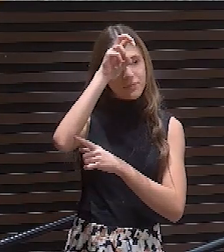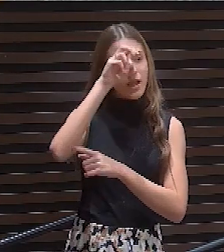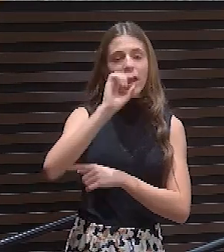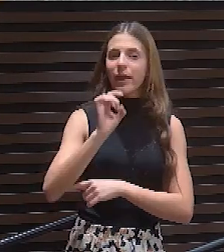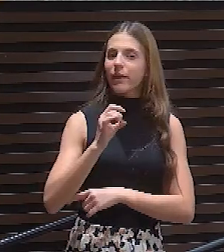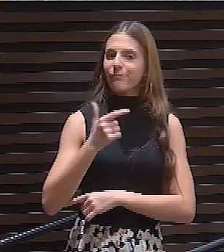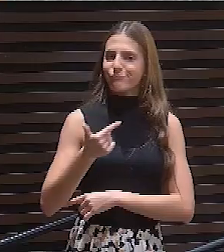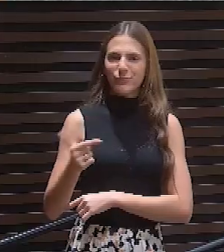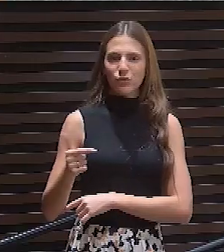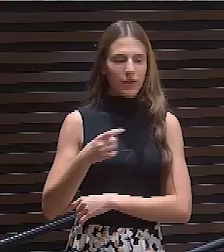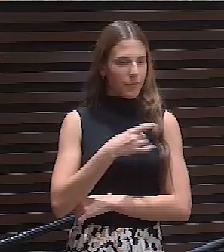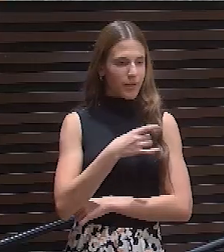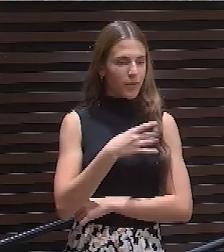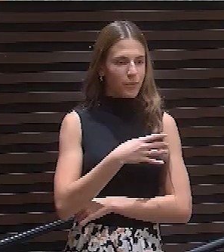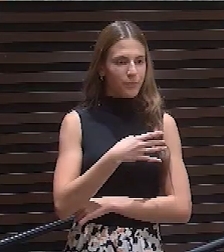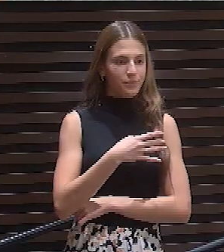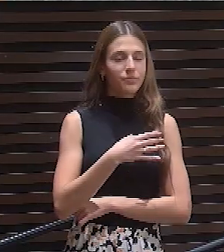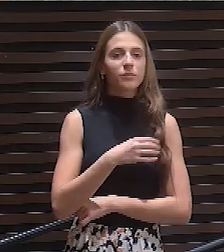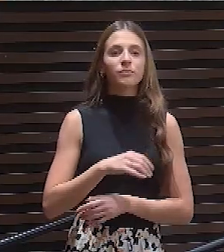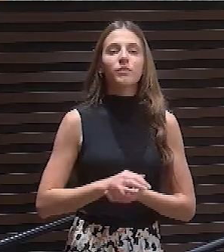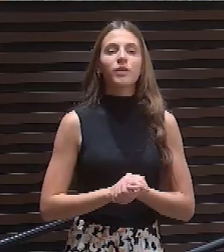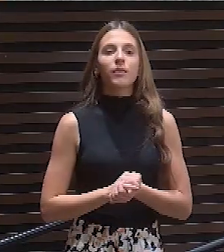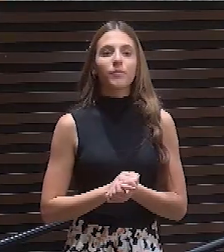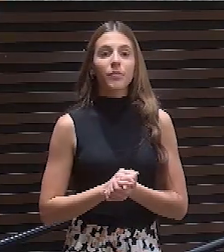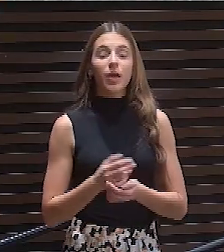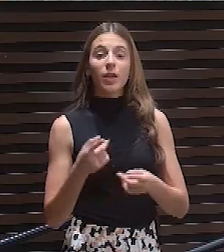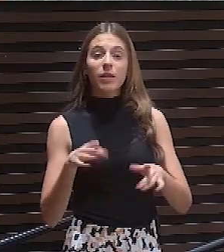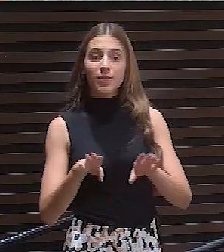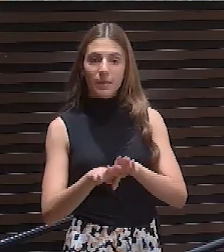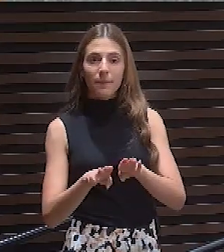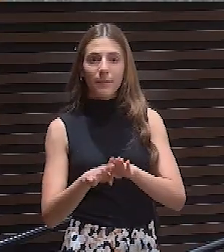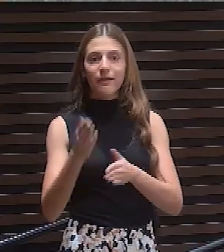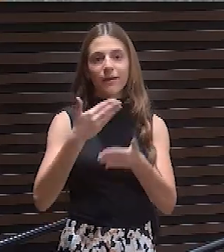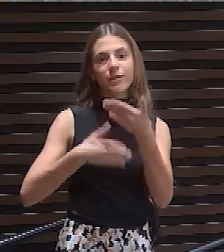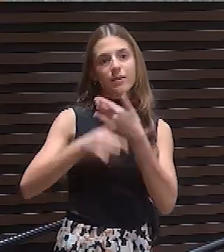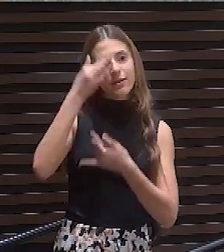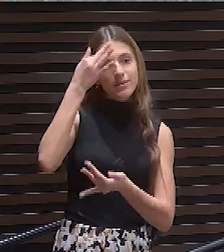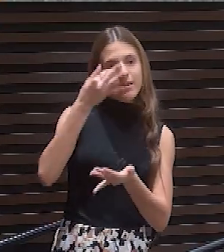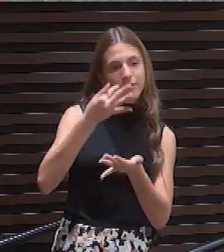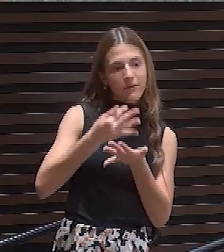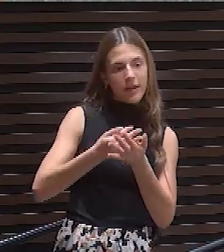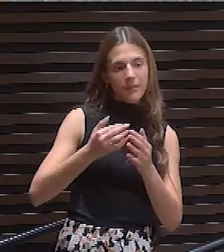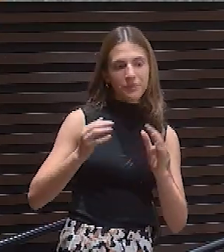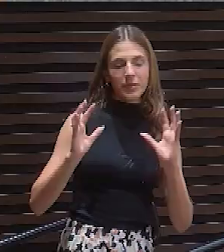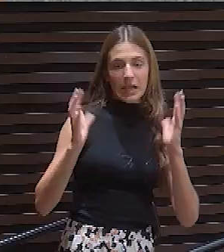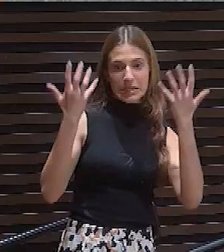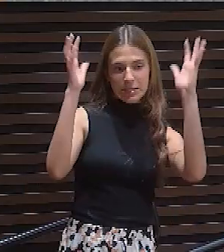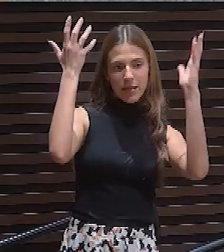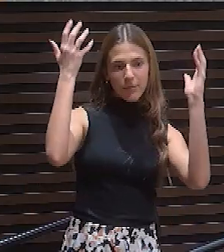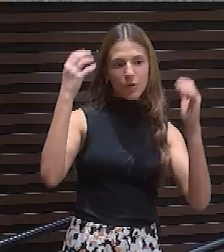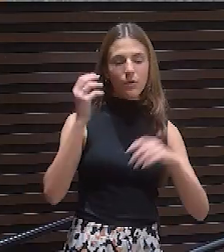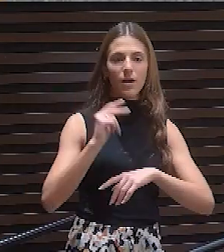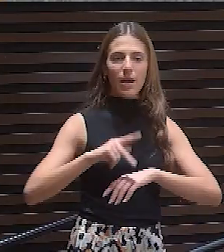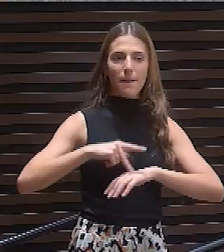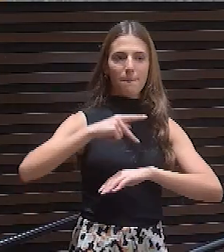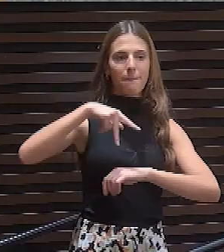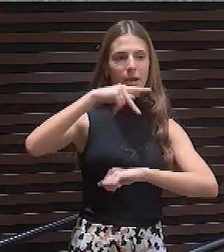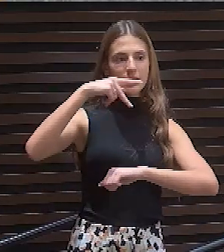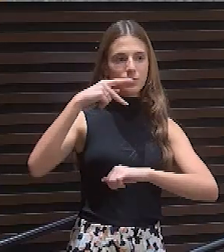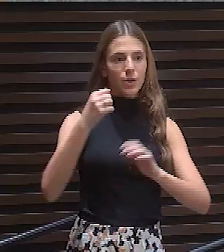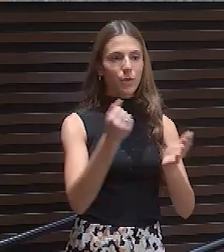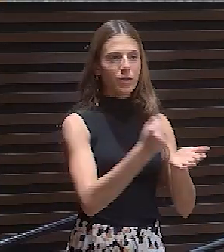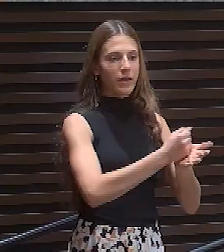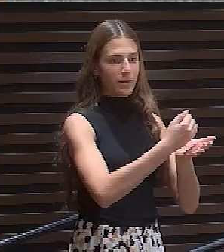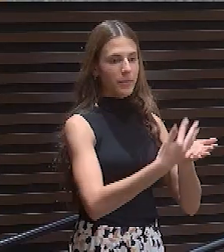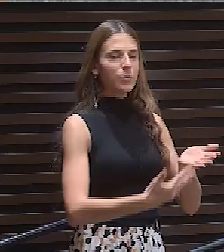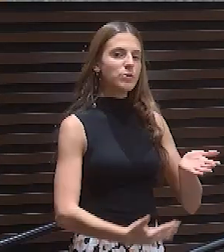27. No verso 28, pela fé, celebrou a Páscoa e o derramamento do sangue. E o